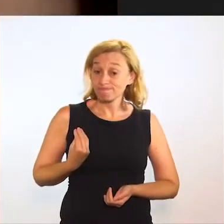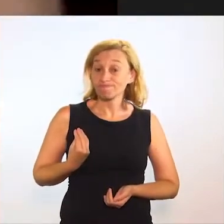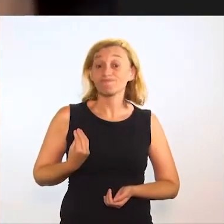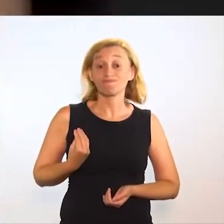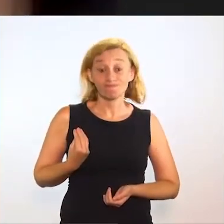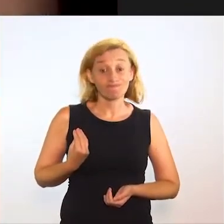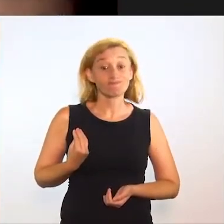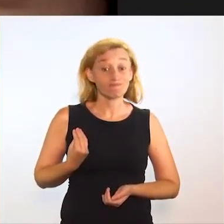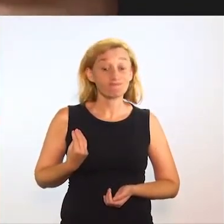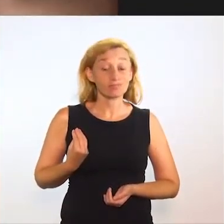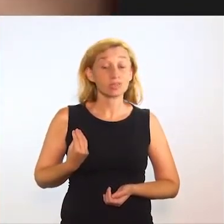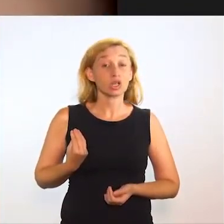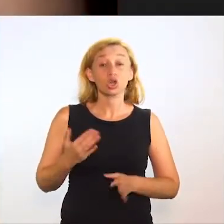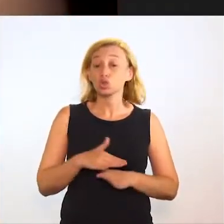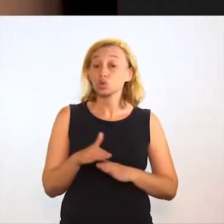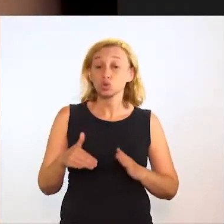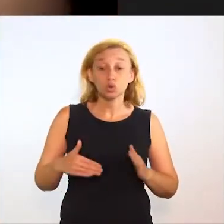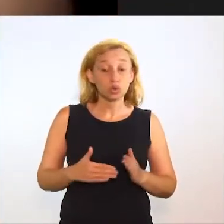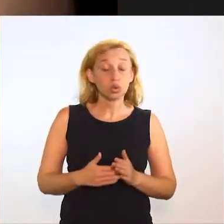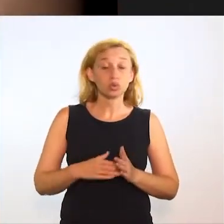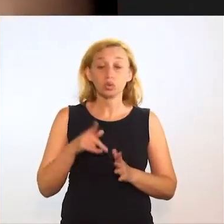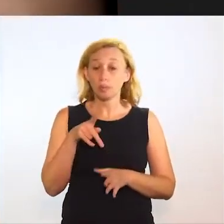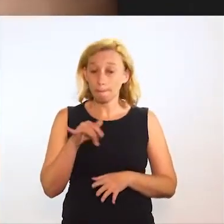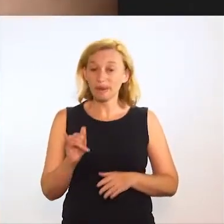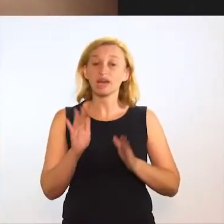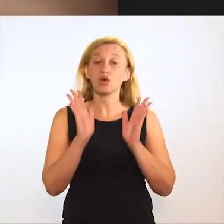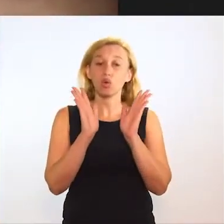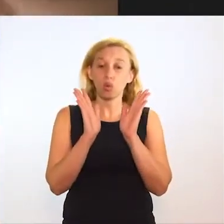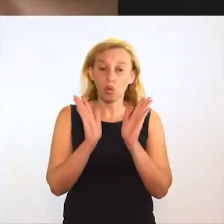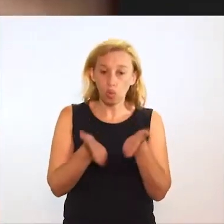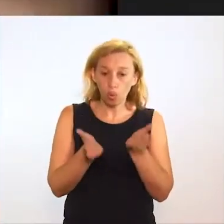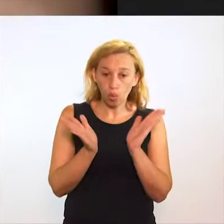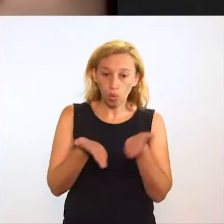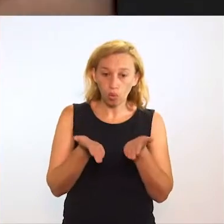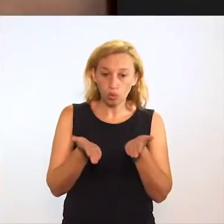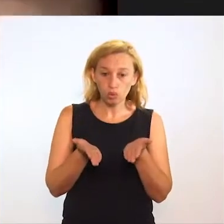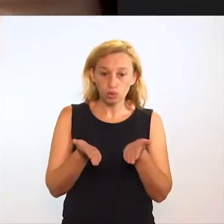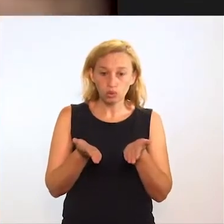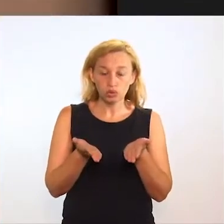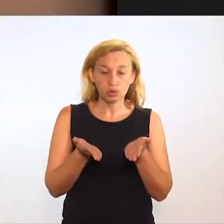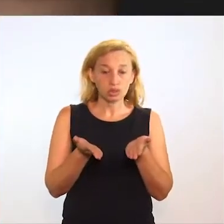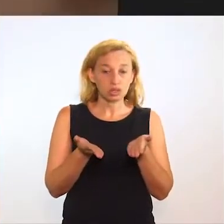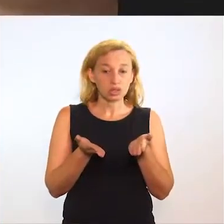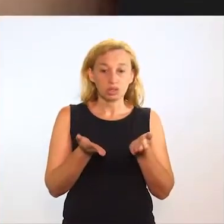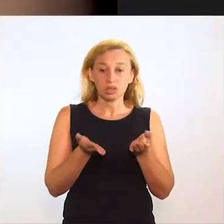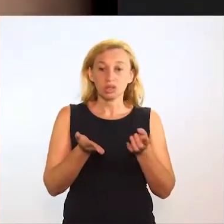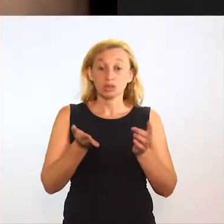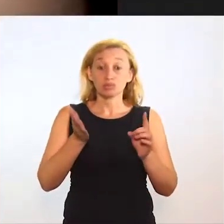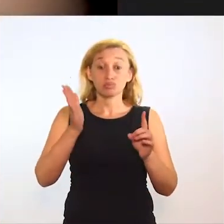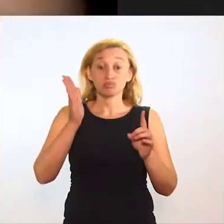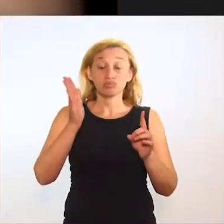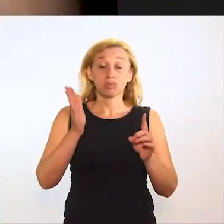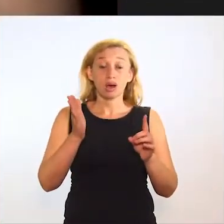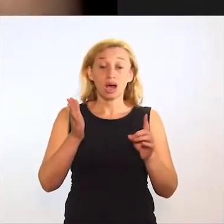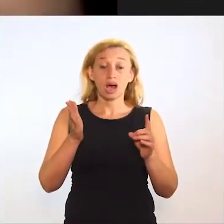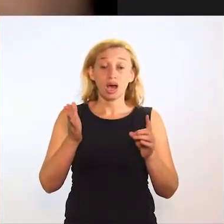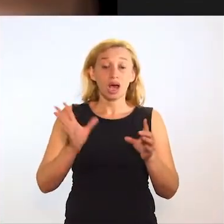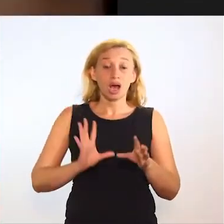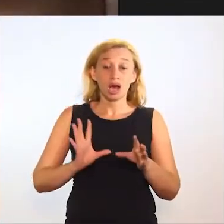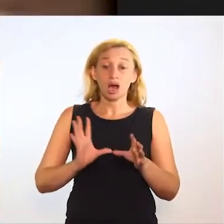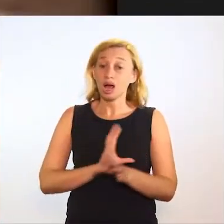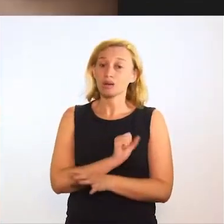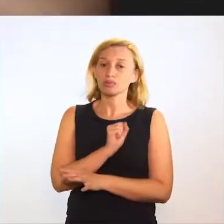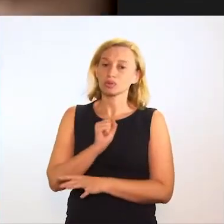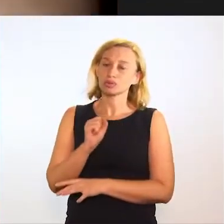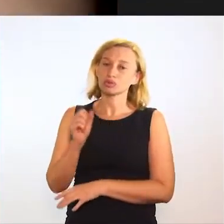presencial, de carne e osso, todos os pais hoje reverenciam os professores.